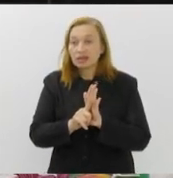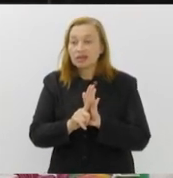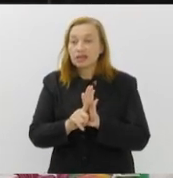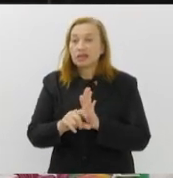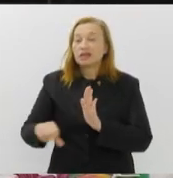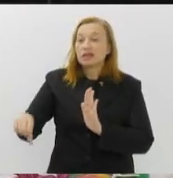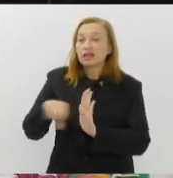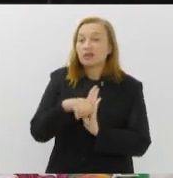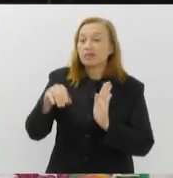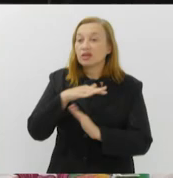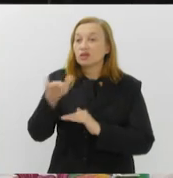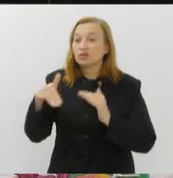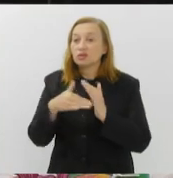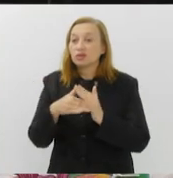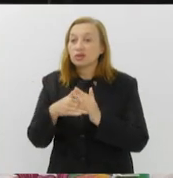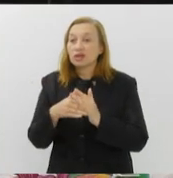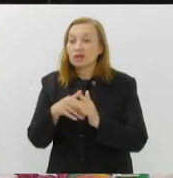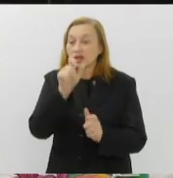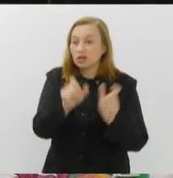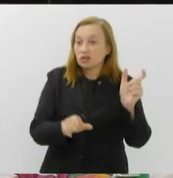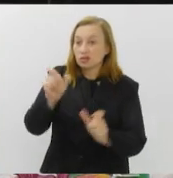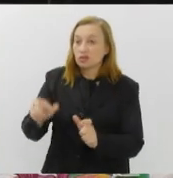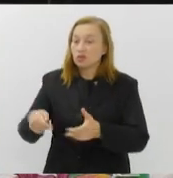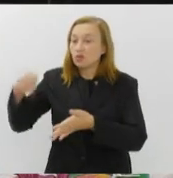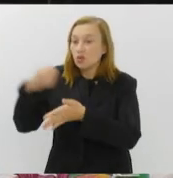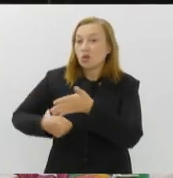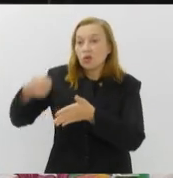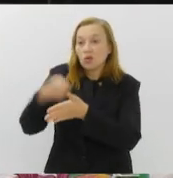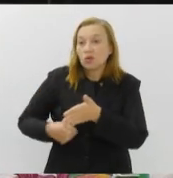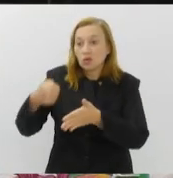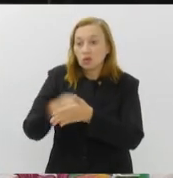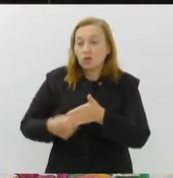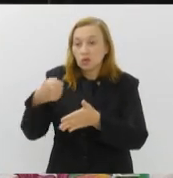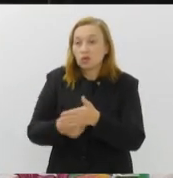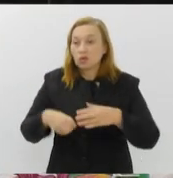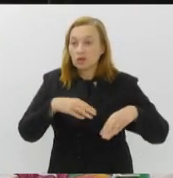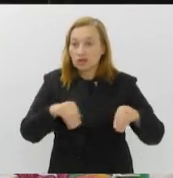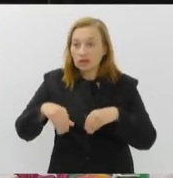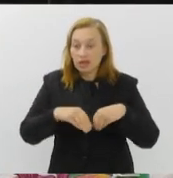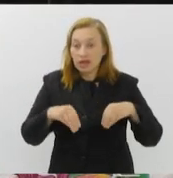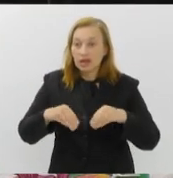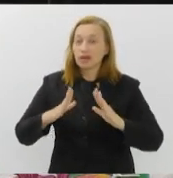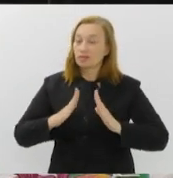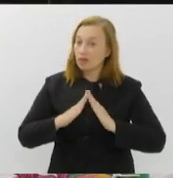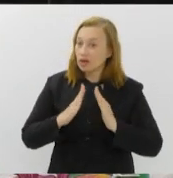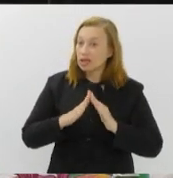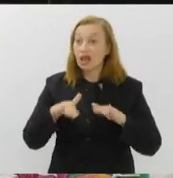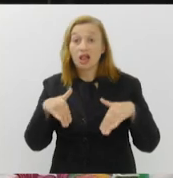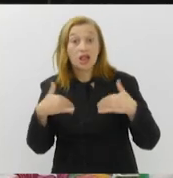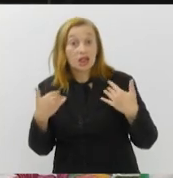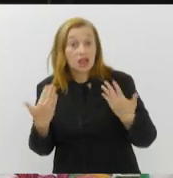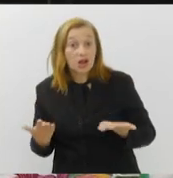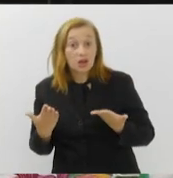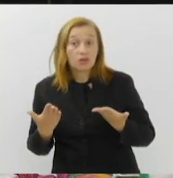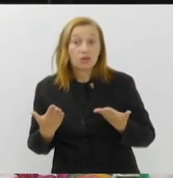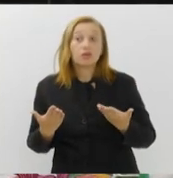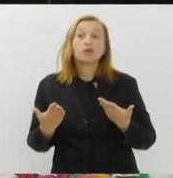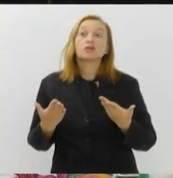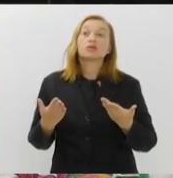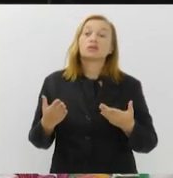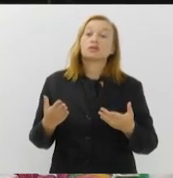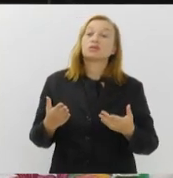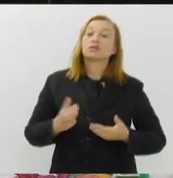criminaliza todas as pessoas que fazem a luta pela terra, pela moradia. Então, nesse meio também